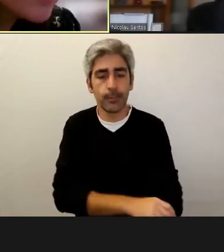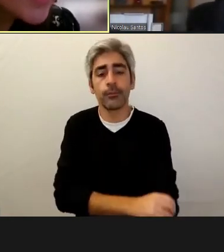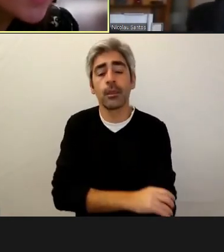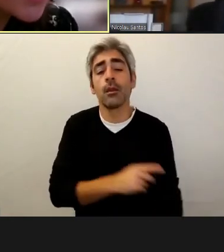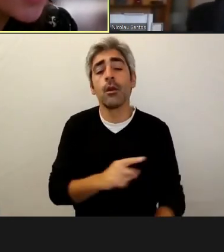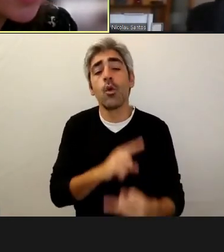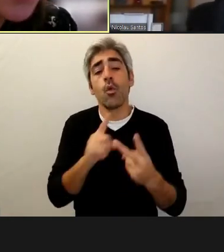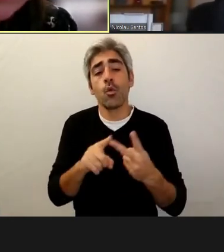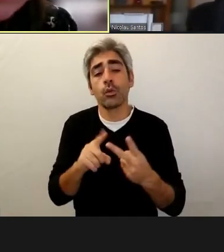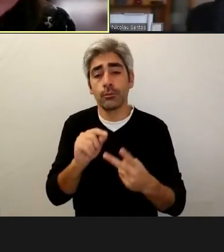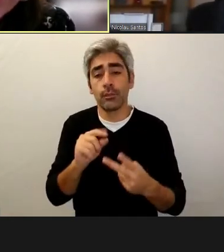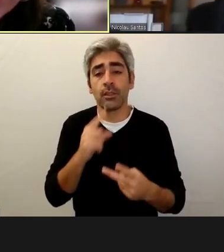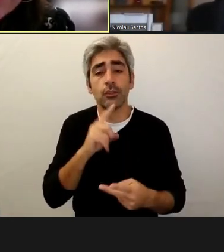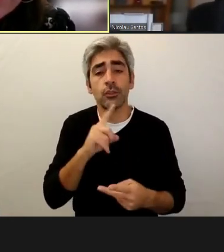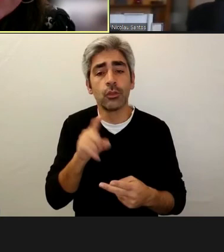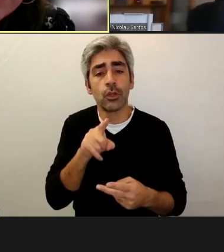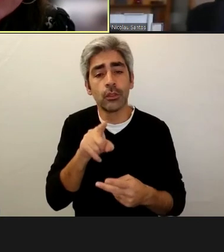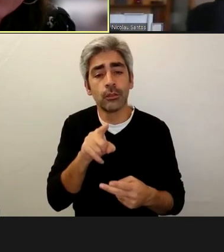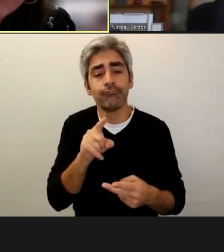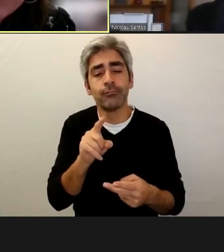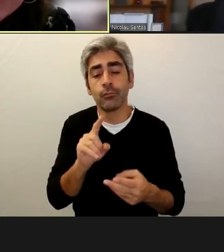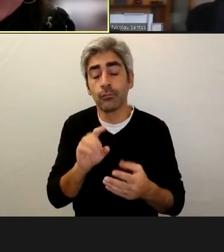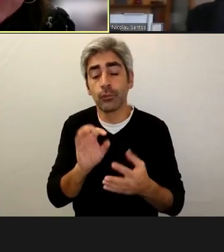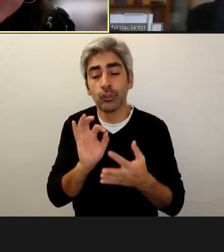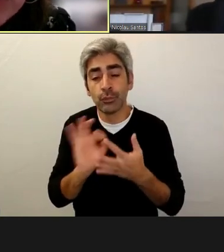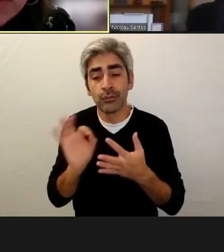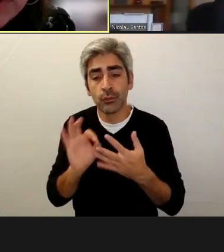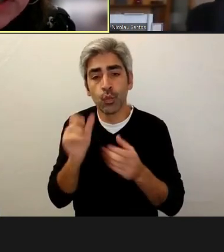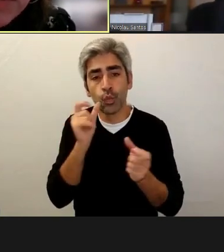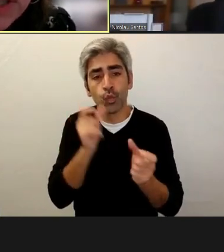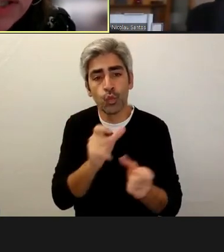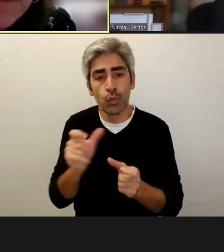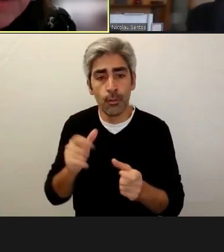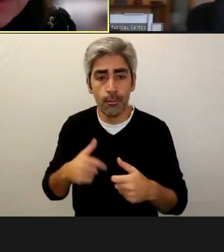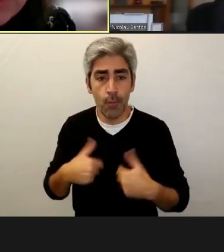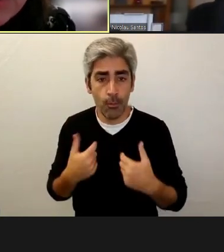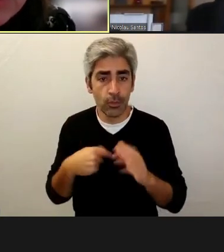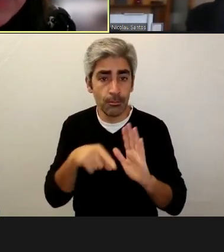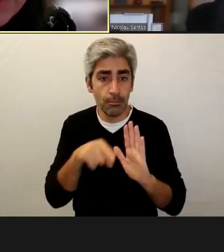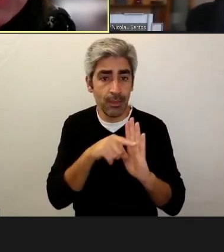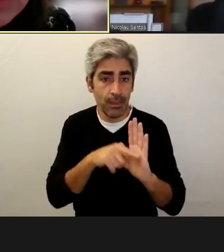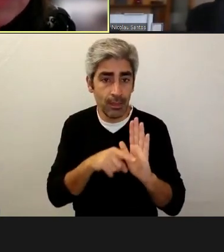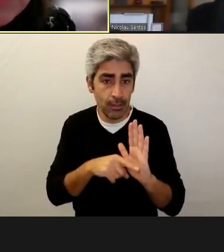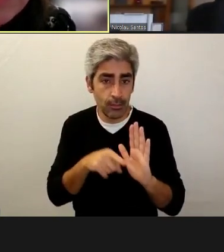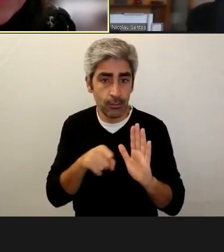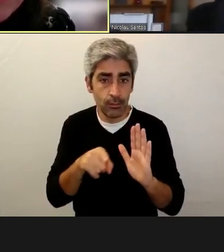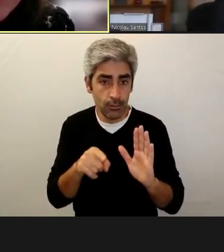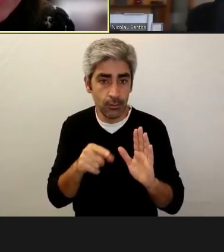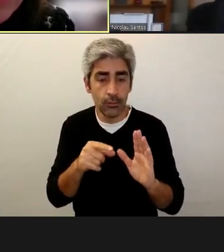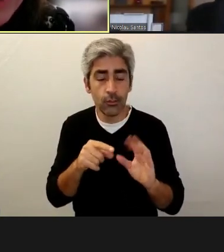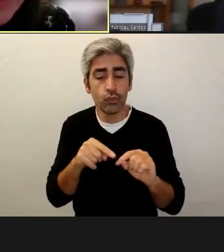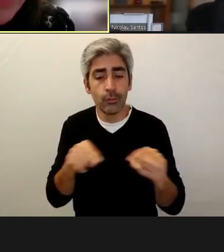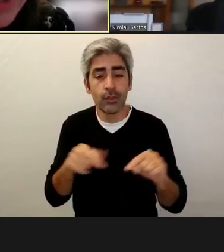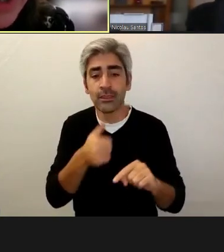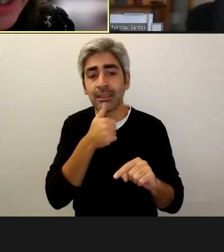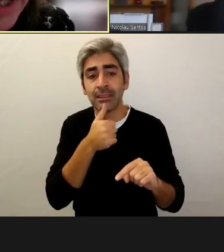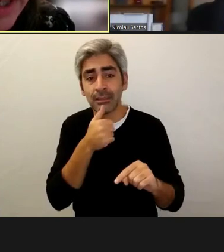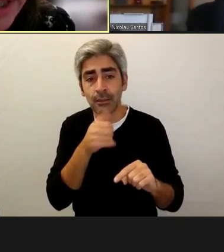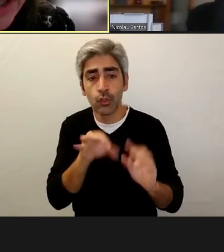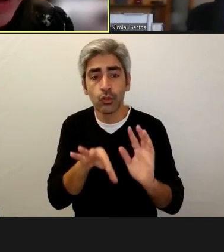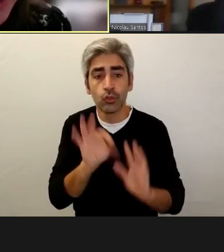também levanta questões específicas, a do controlo das próprias medidas e destes espaços de decisão quanto à